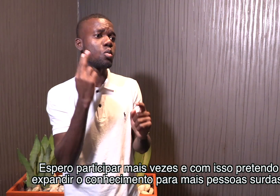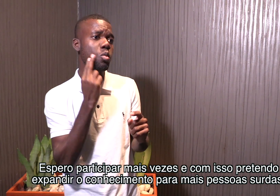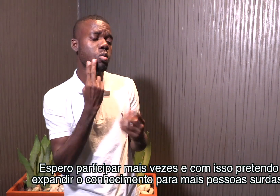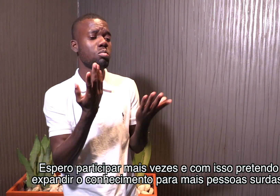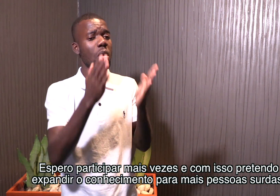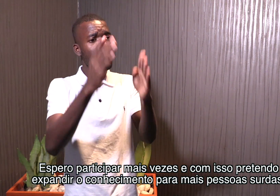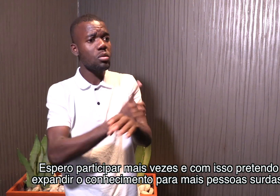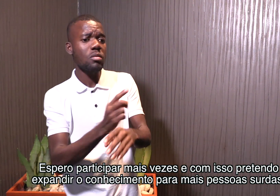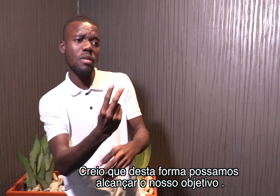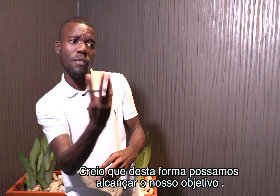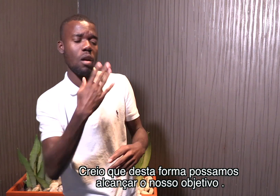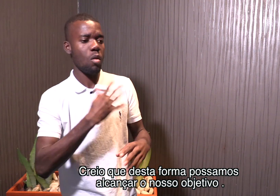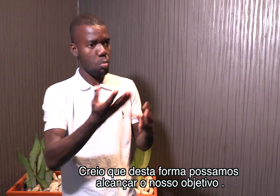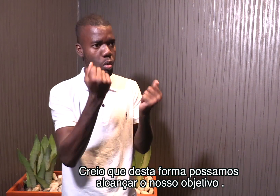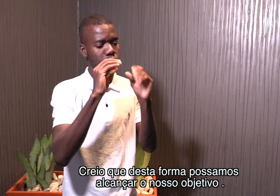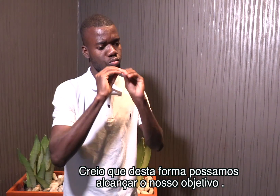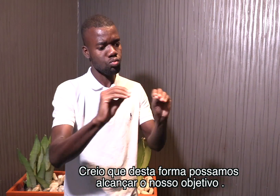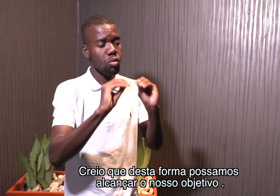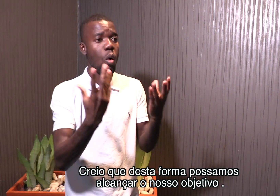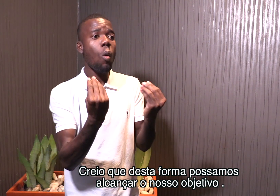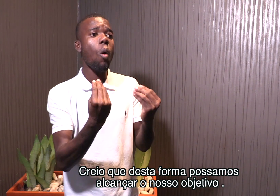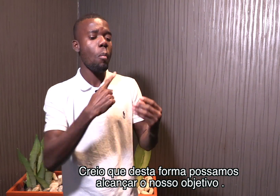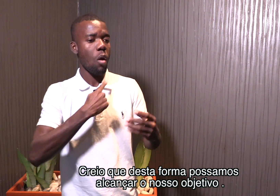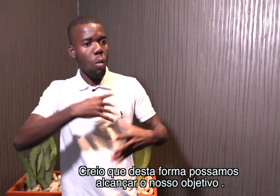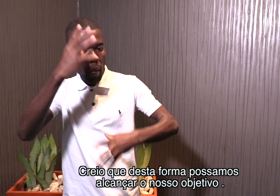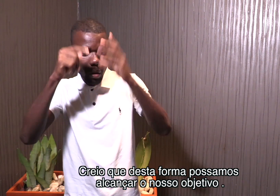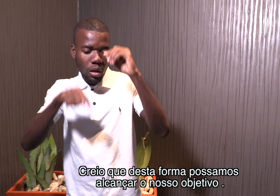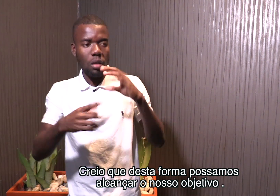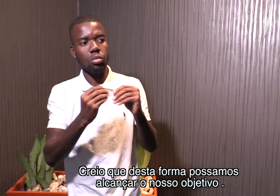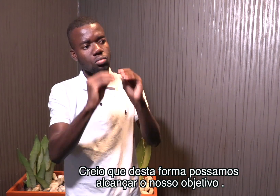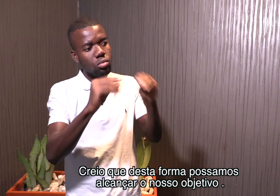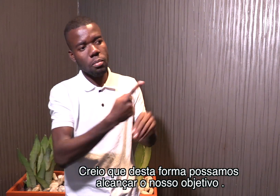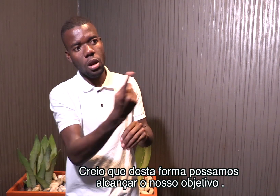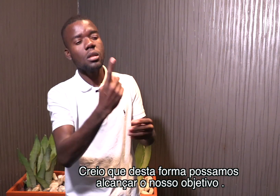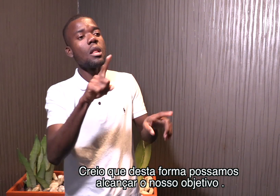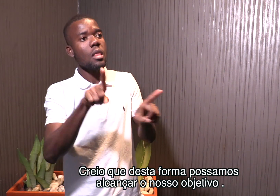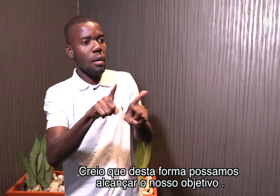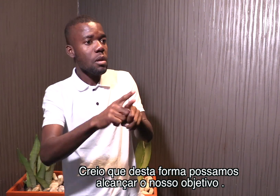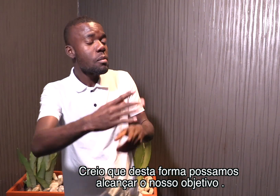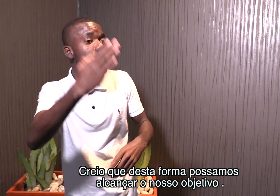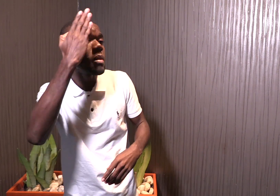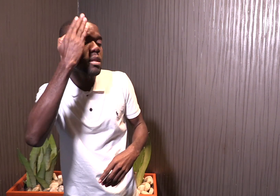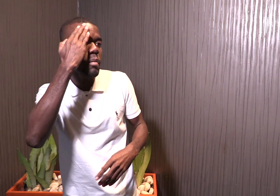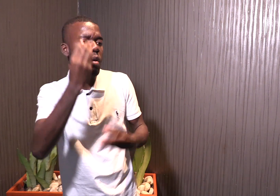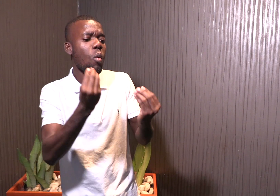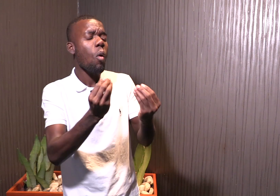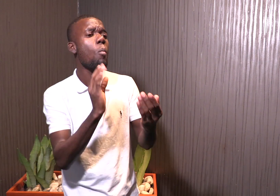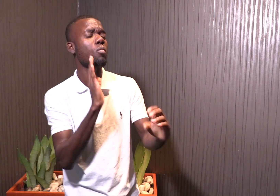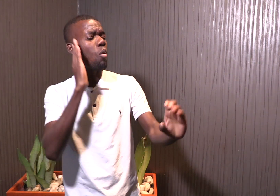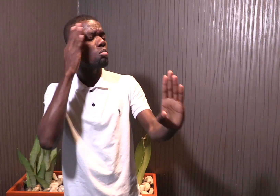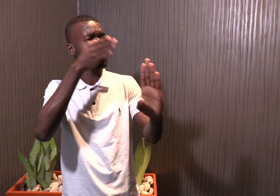mais pessoas surdas. Creio que, desta forma, possamos alcançar o nosso objetivo.